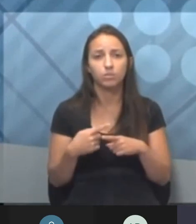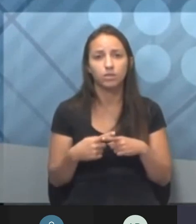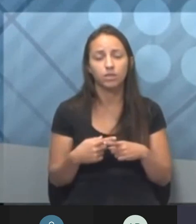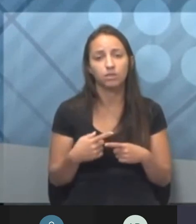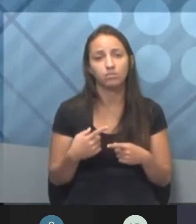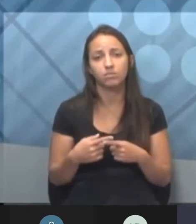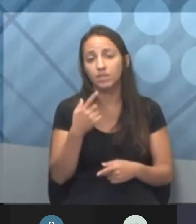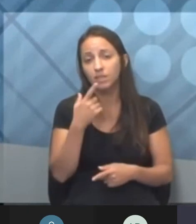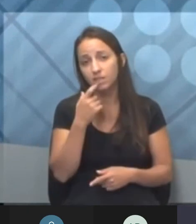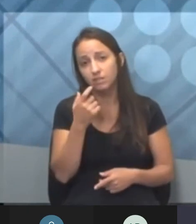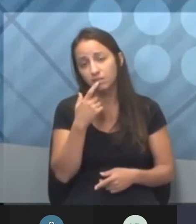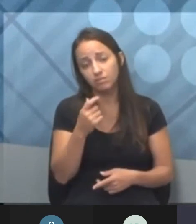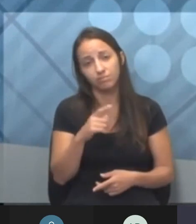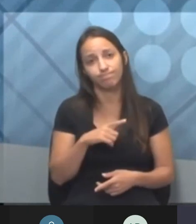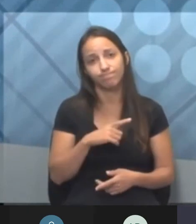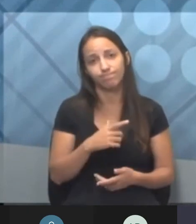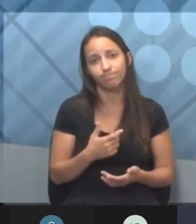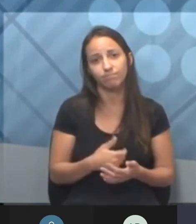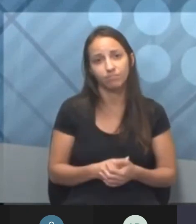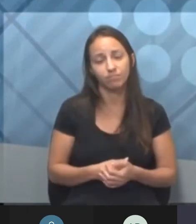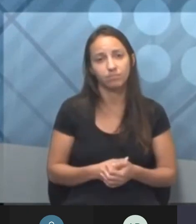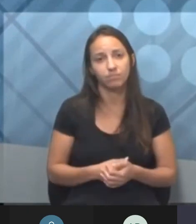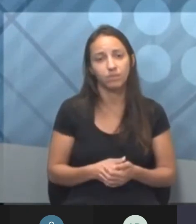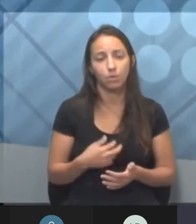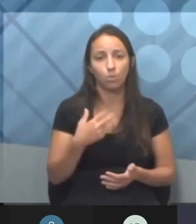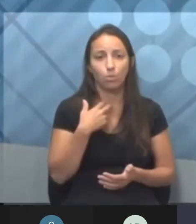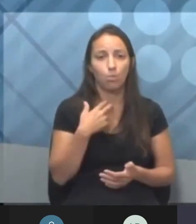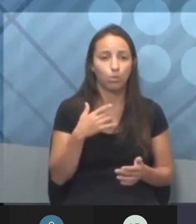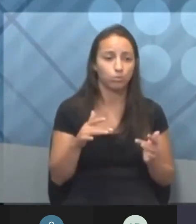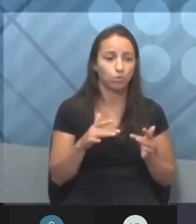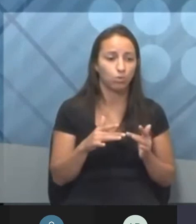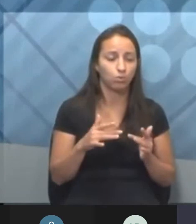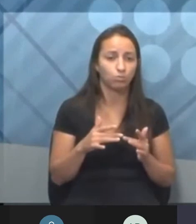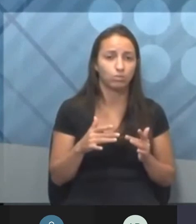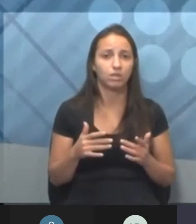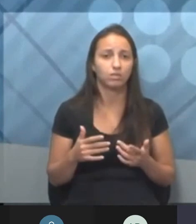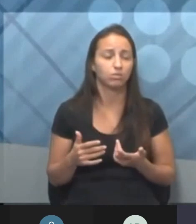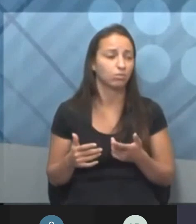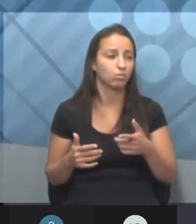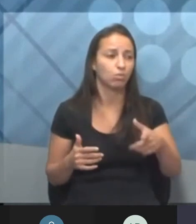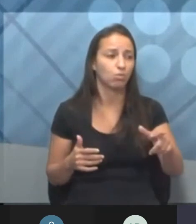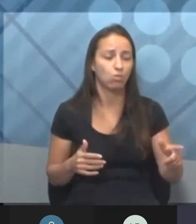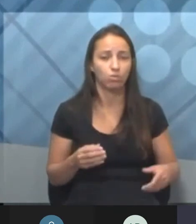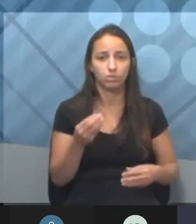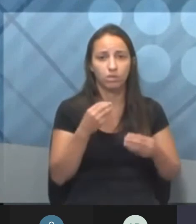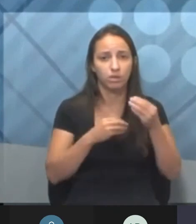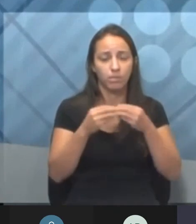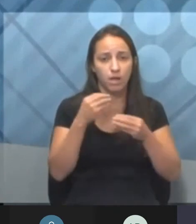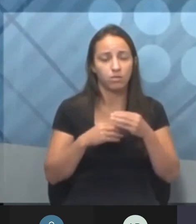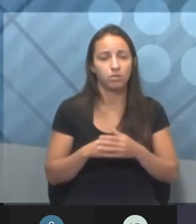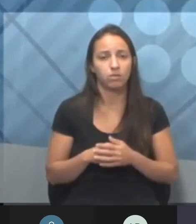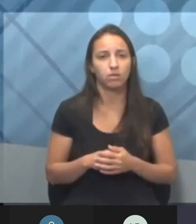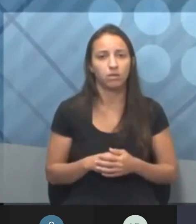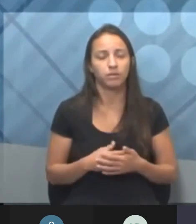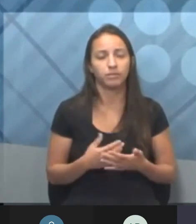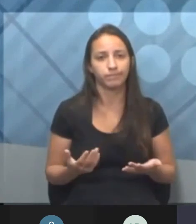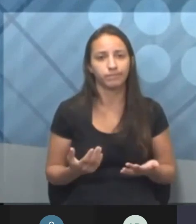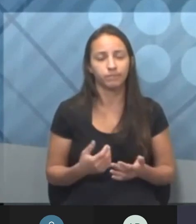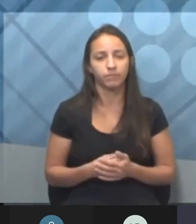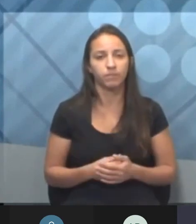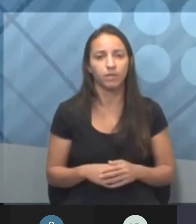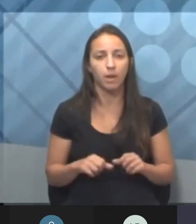entra em contato o sangue do animal ali, da carne, e em contato com o restante dos alimentos. Ele